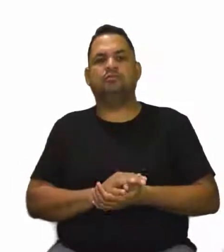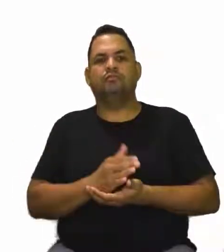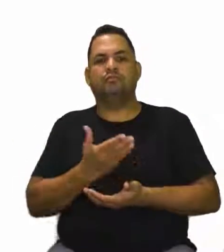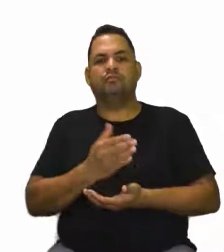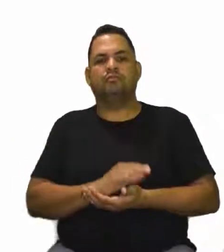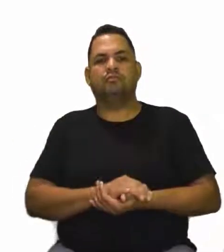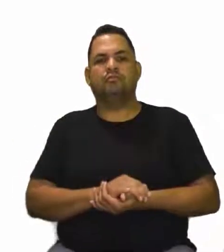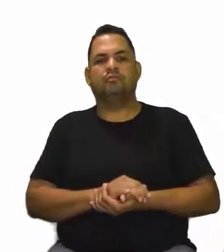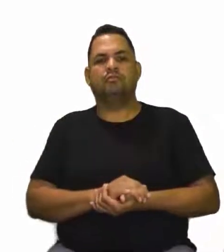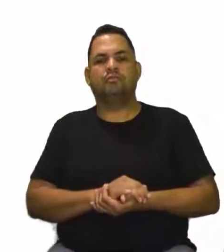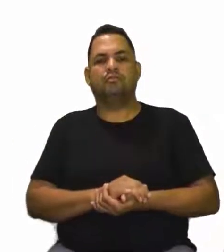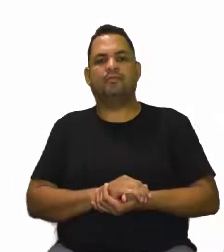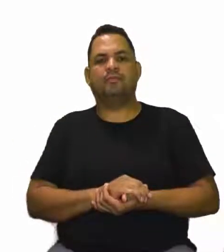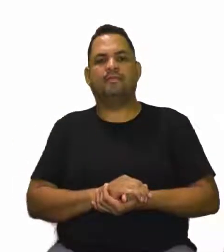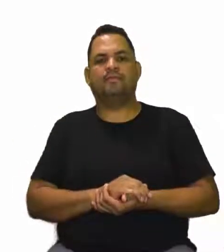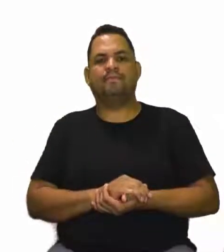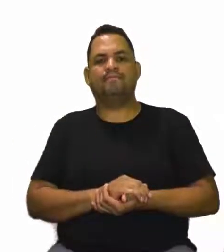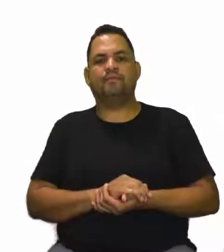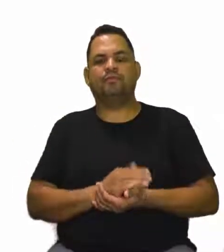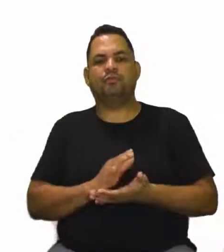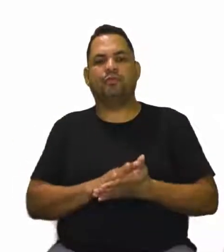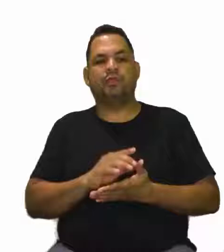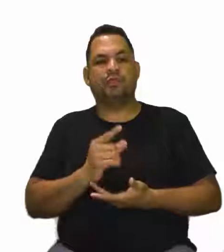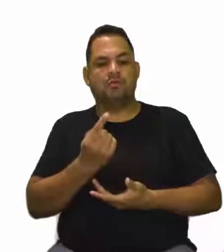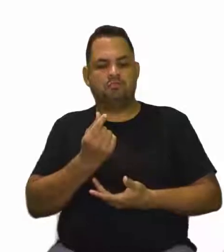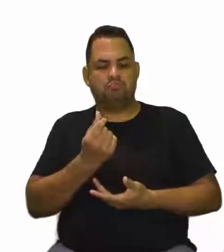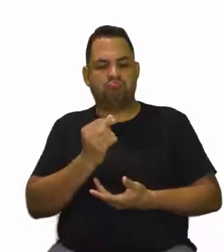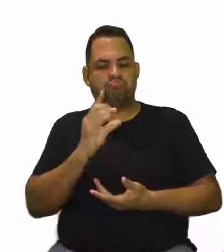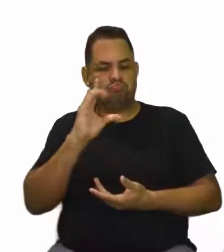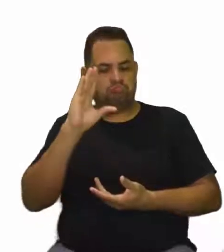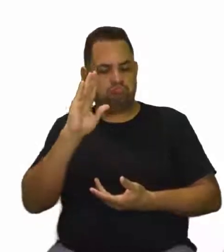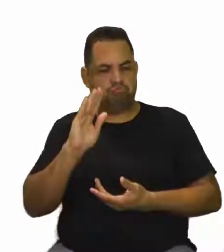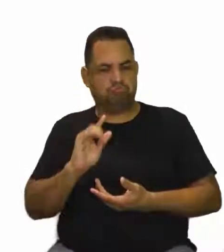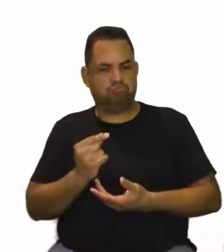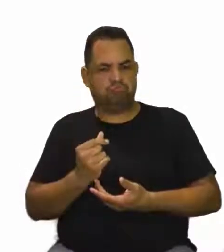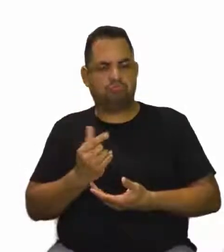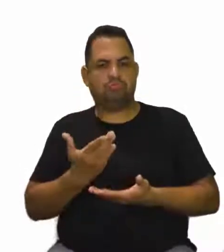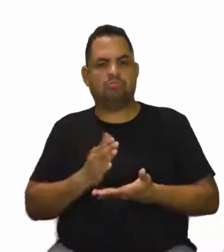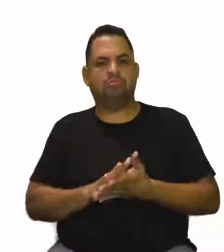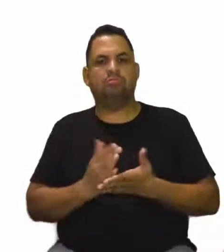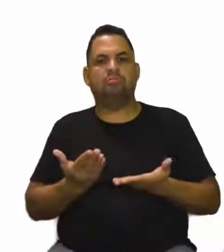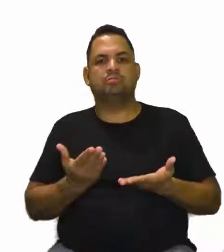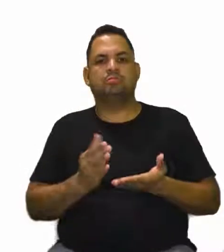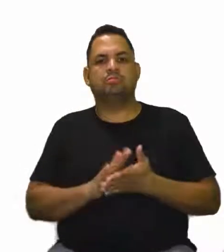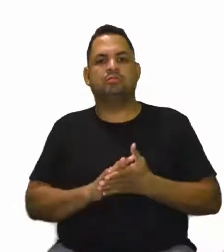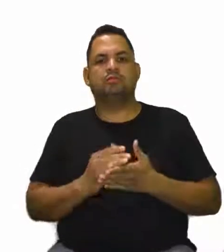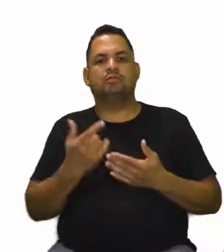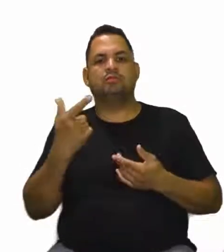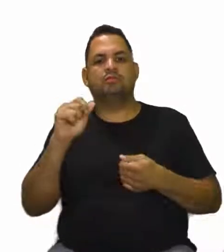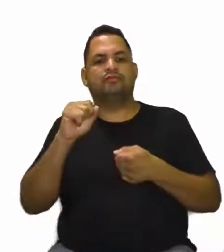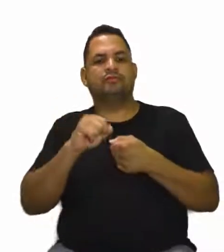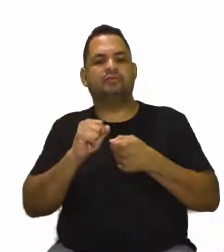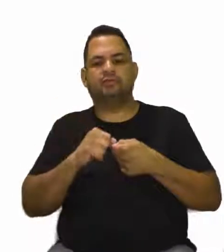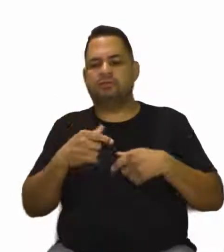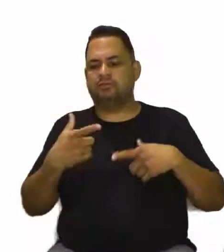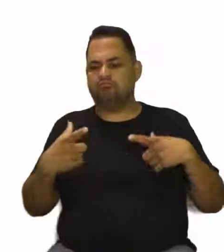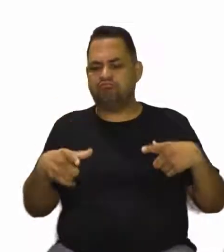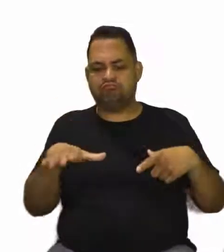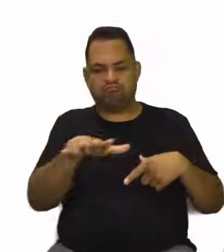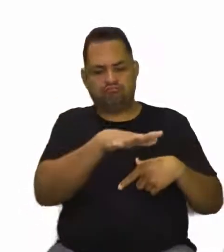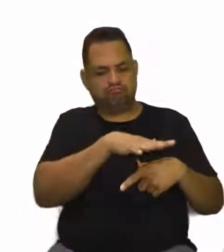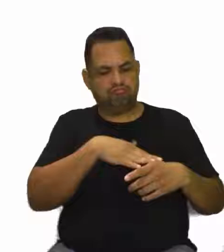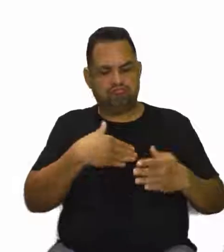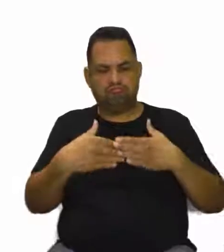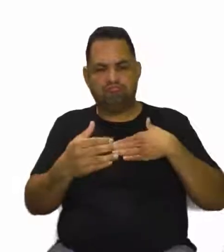aí, são equipamentos de baixo custo, que eu consigo fazer em qualquer local, nós já vimos sobre